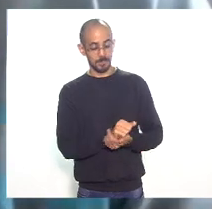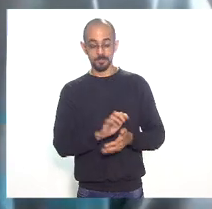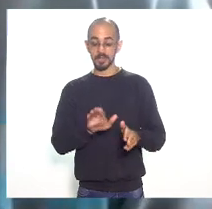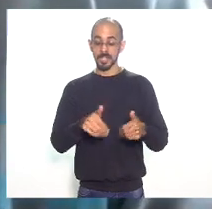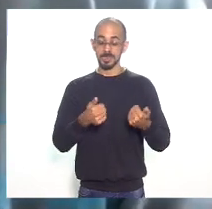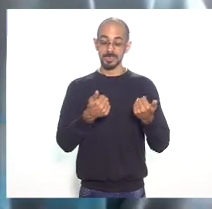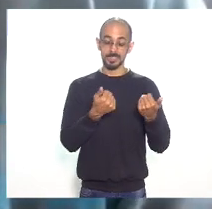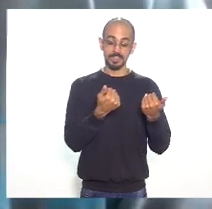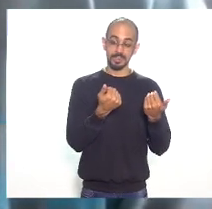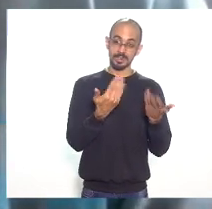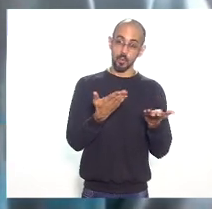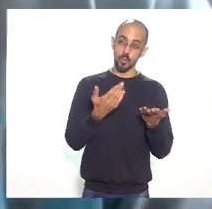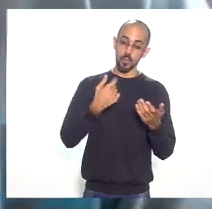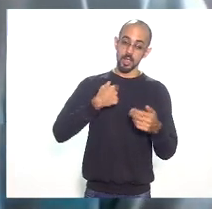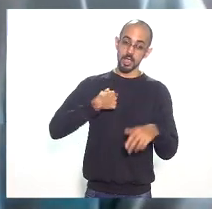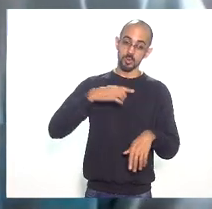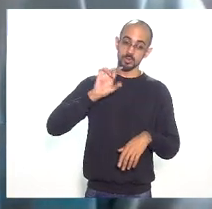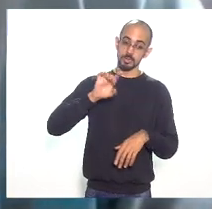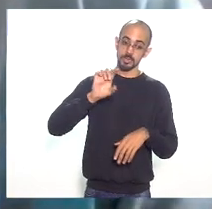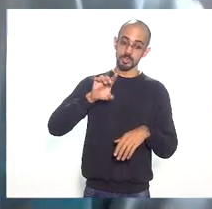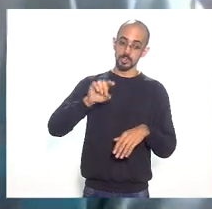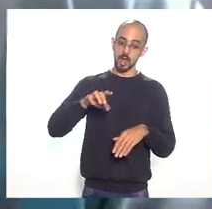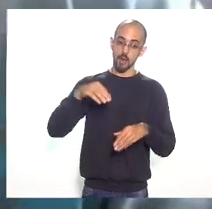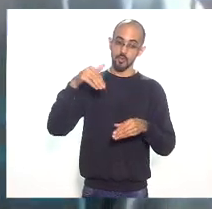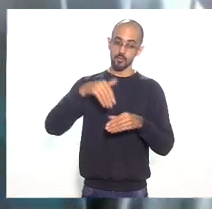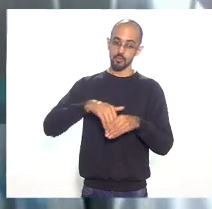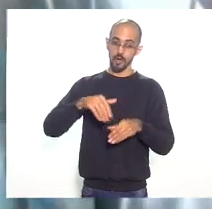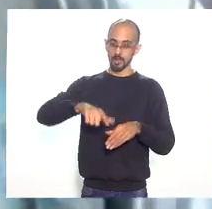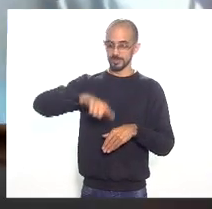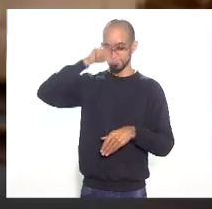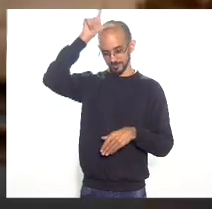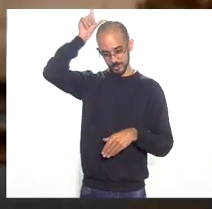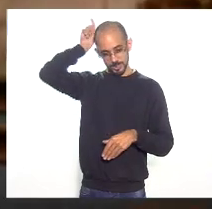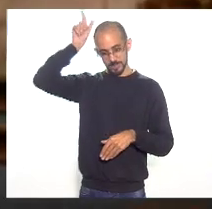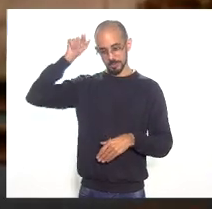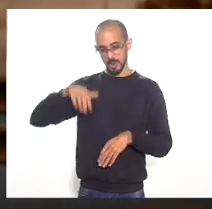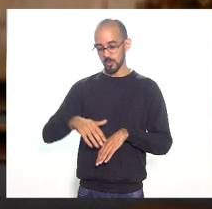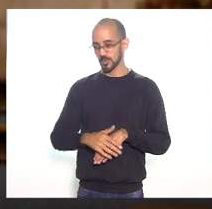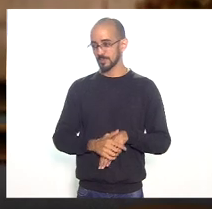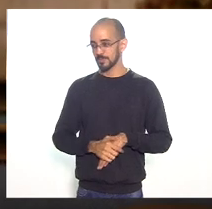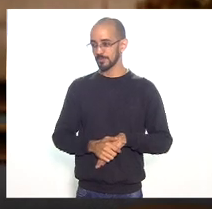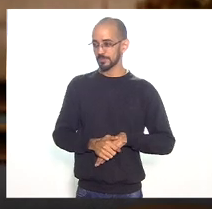Excepcionalmente, eu voto com o deputado Luiz Paulo. Excepcionalmente é boa.